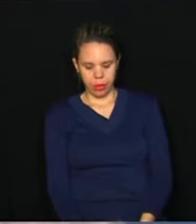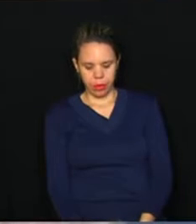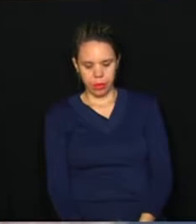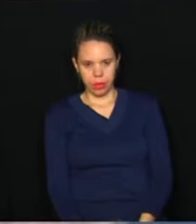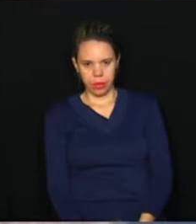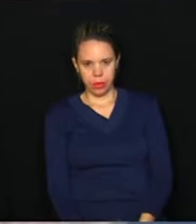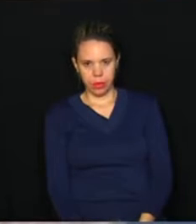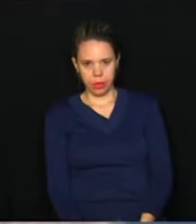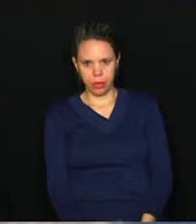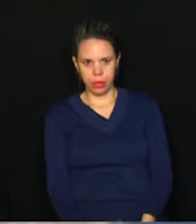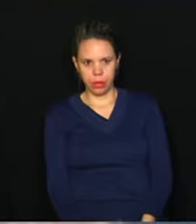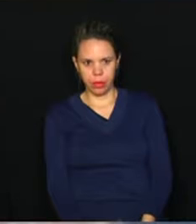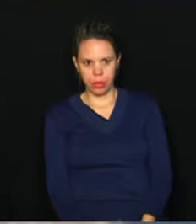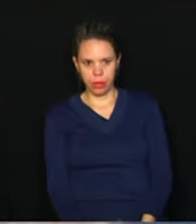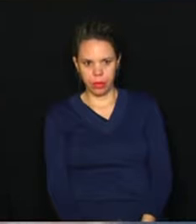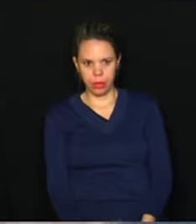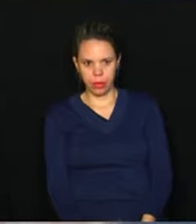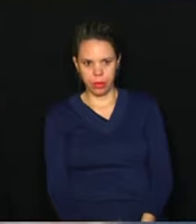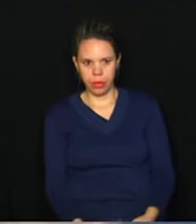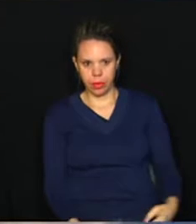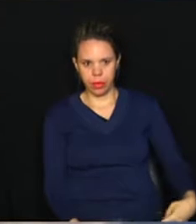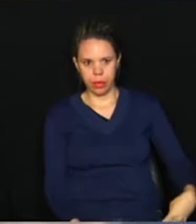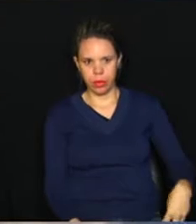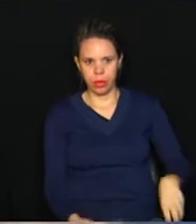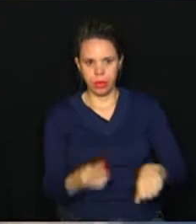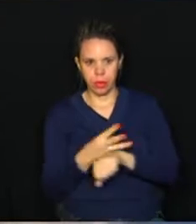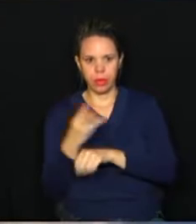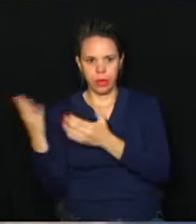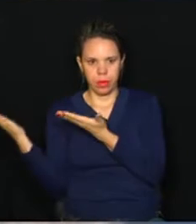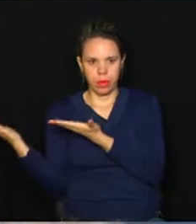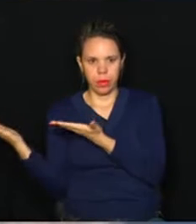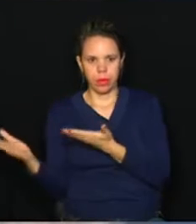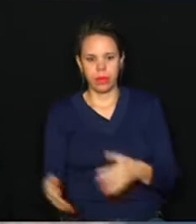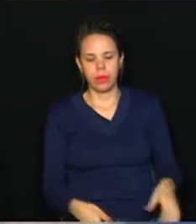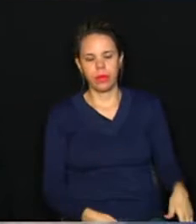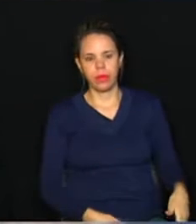@campinas.sp.gov.br, ou pelo WhatsApp 19